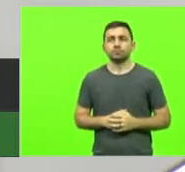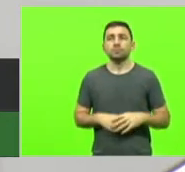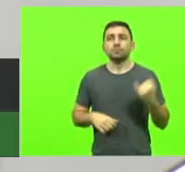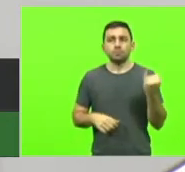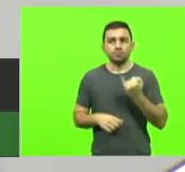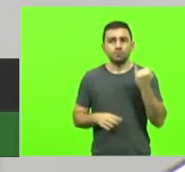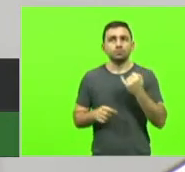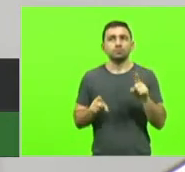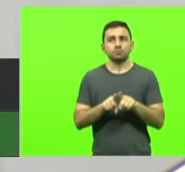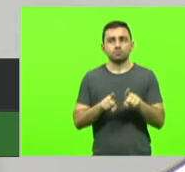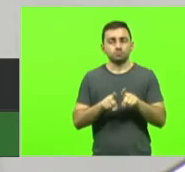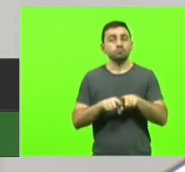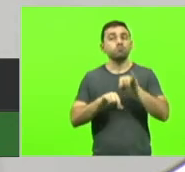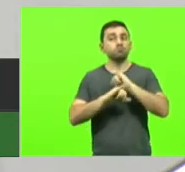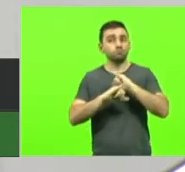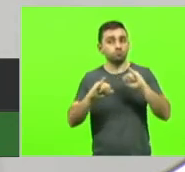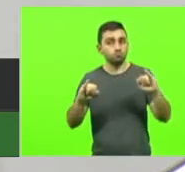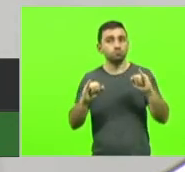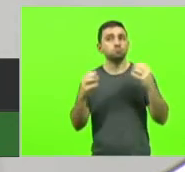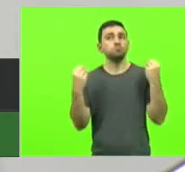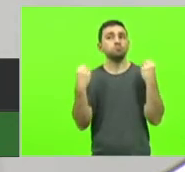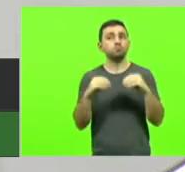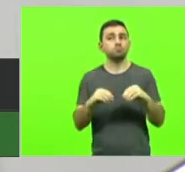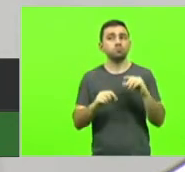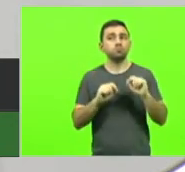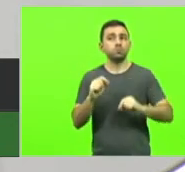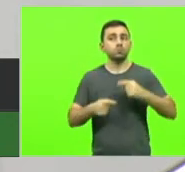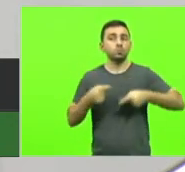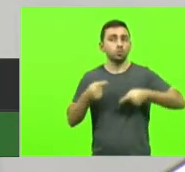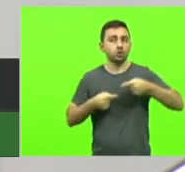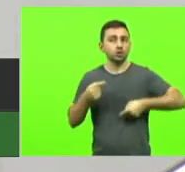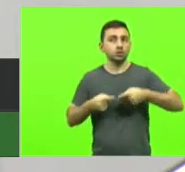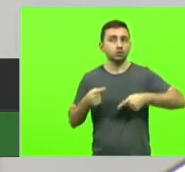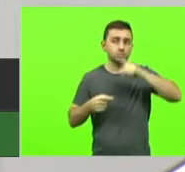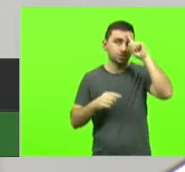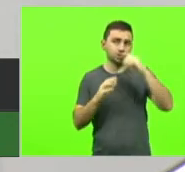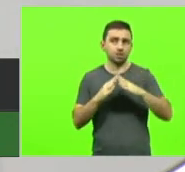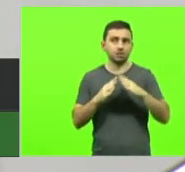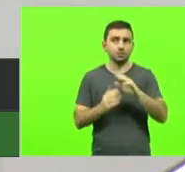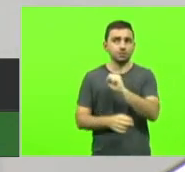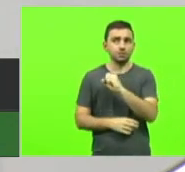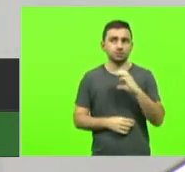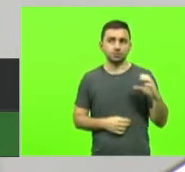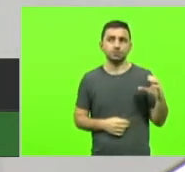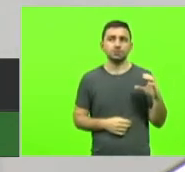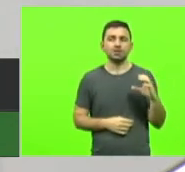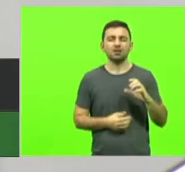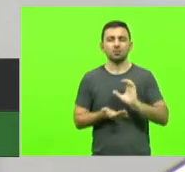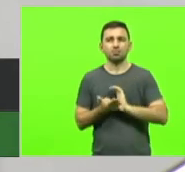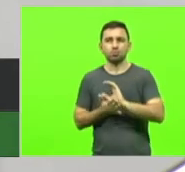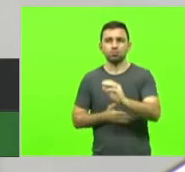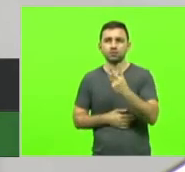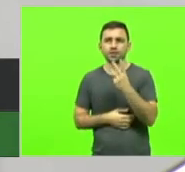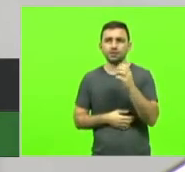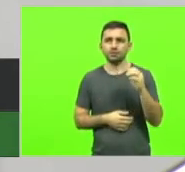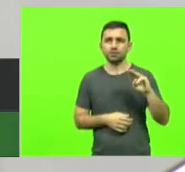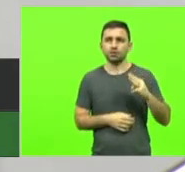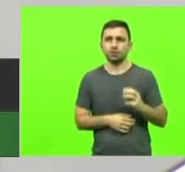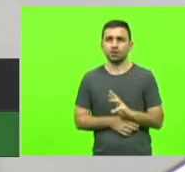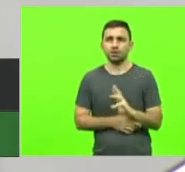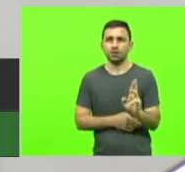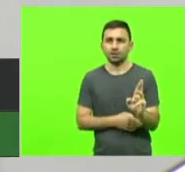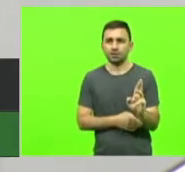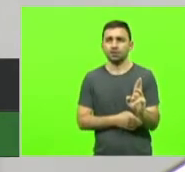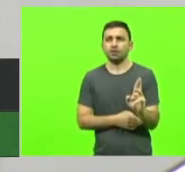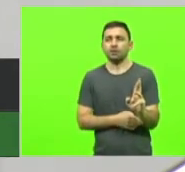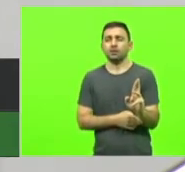Importante citar também a implementação da nova política hospitalar catarinense. São investidos R$ 300 milhões